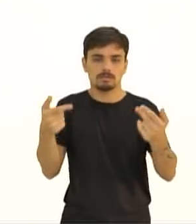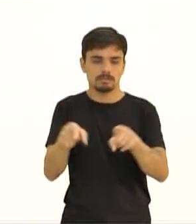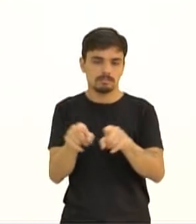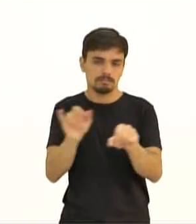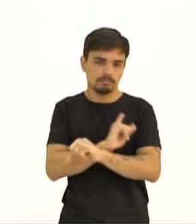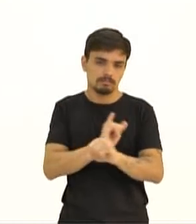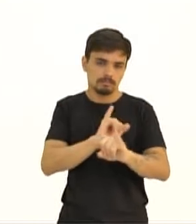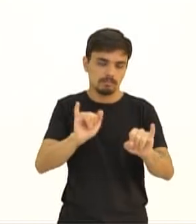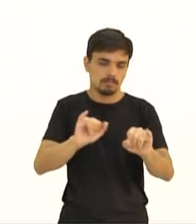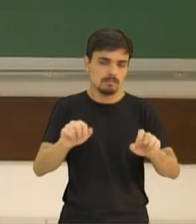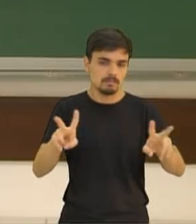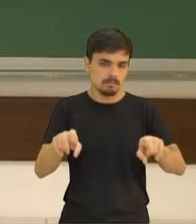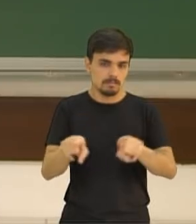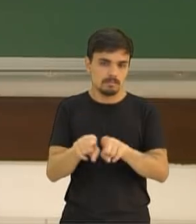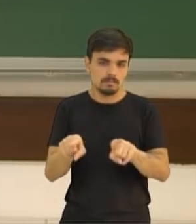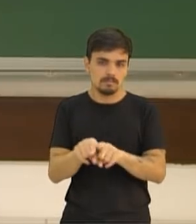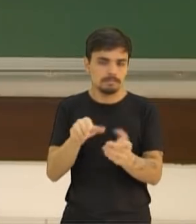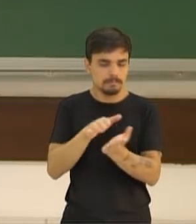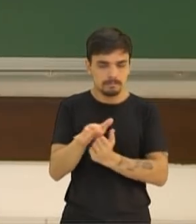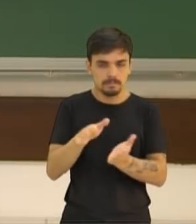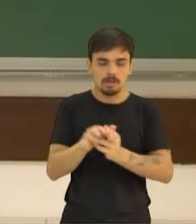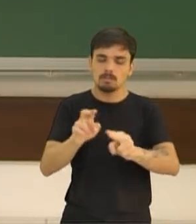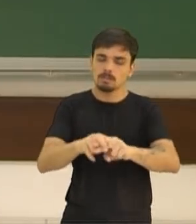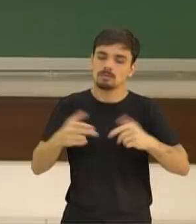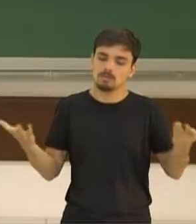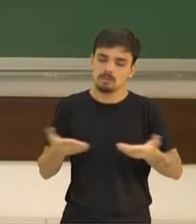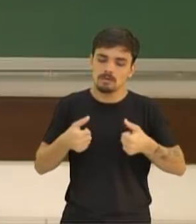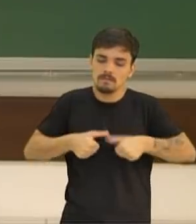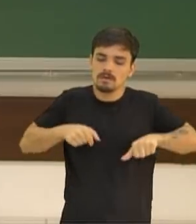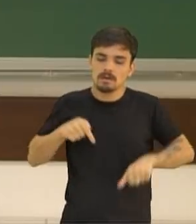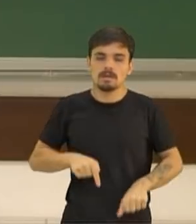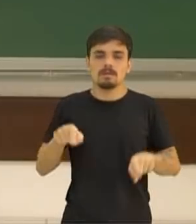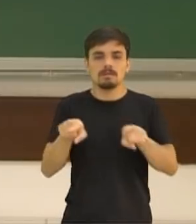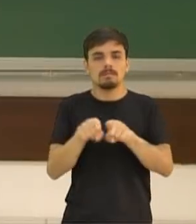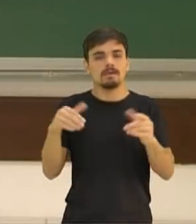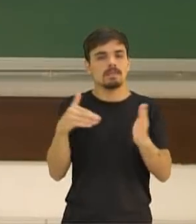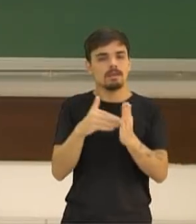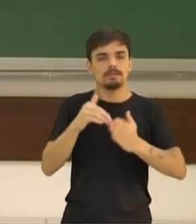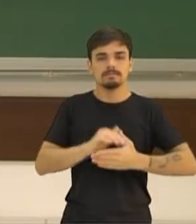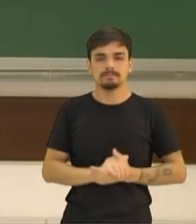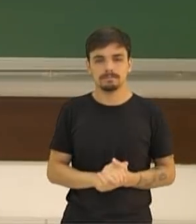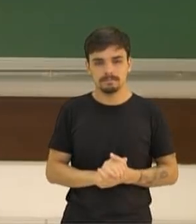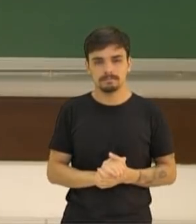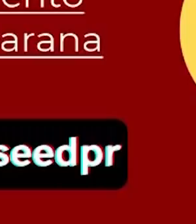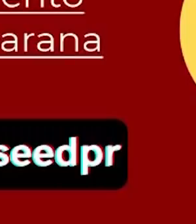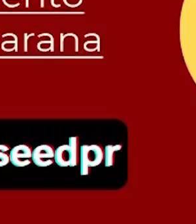anúncio publicitário que nos remete a consumo. Por hoje eu fico por aqui e até mais.